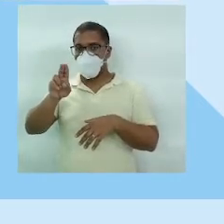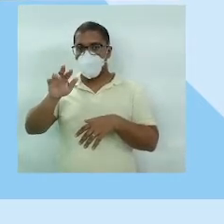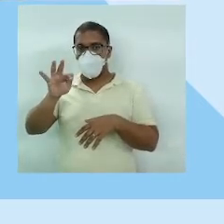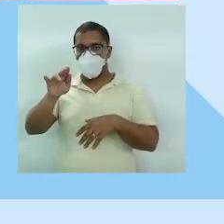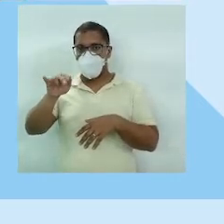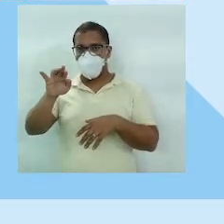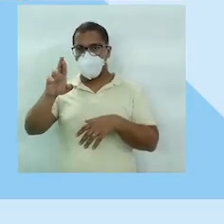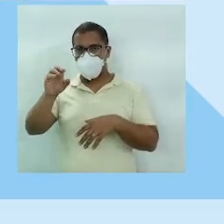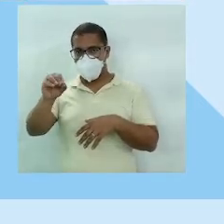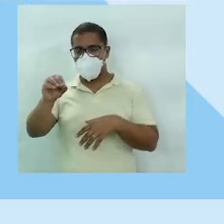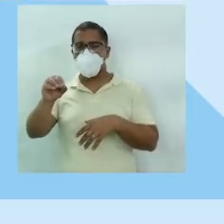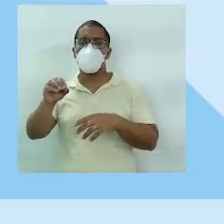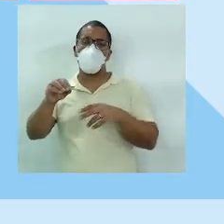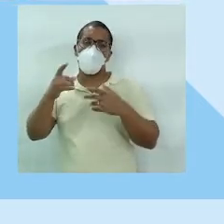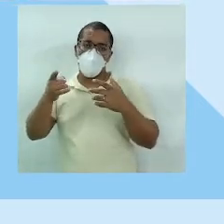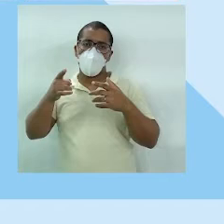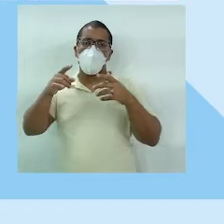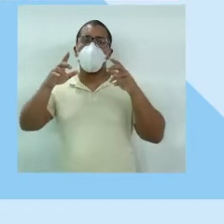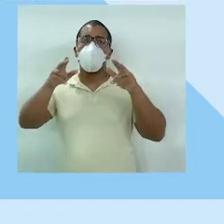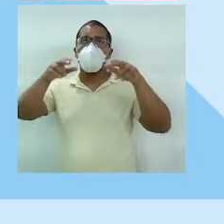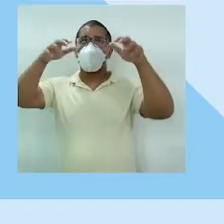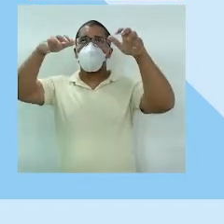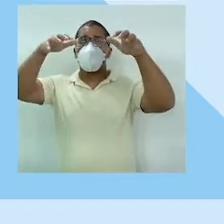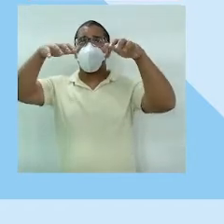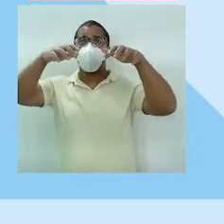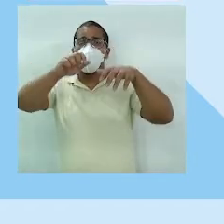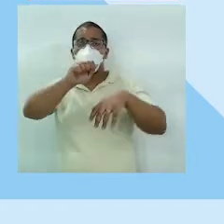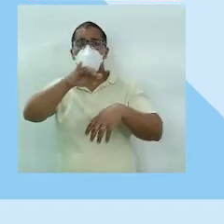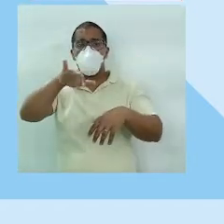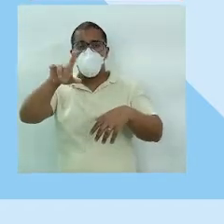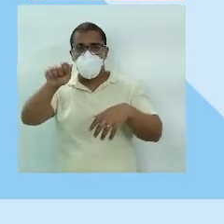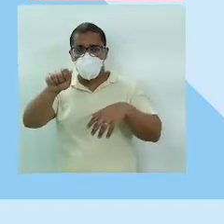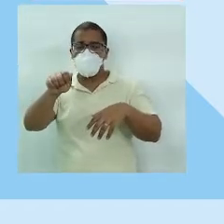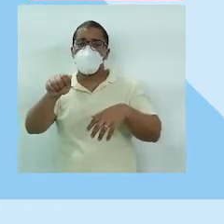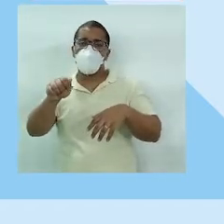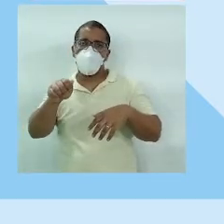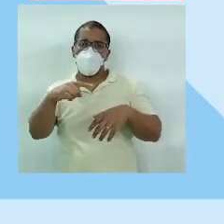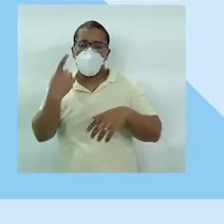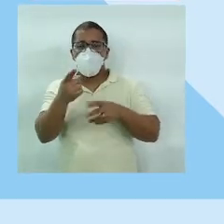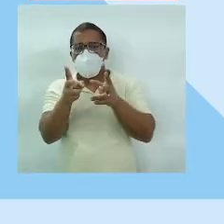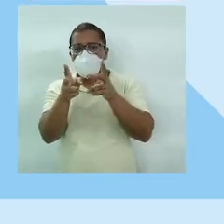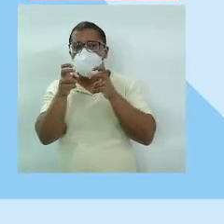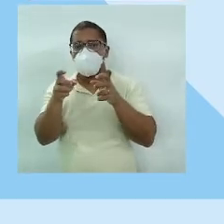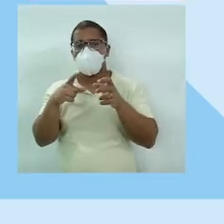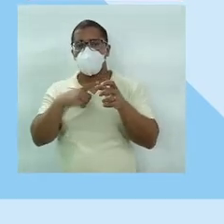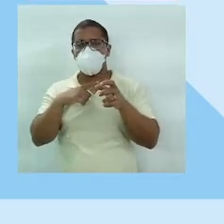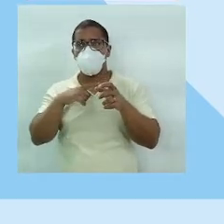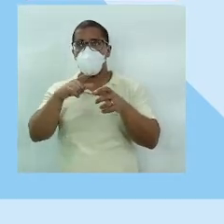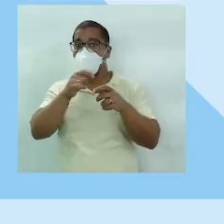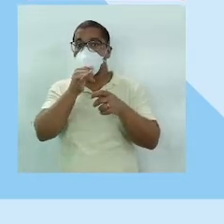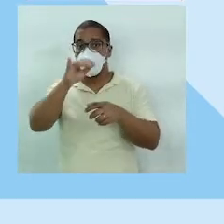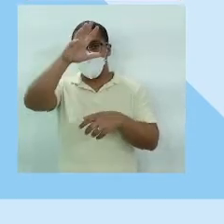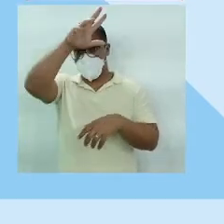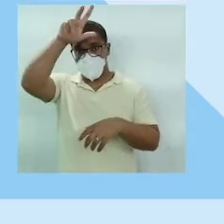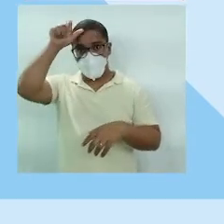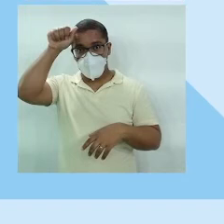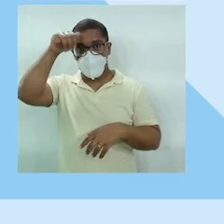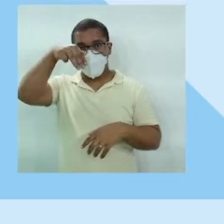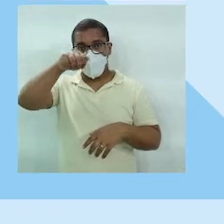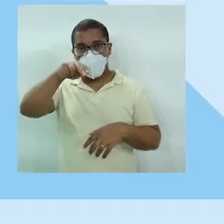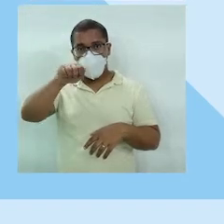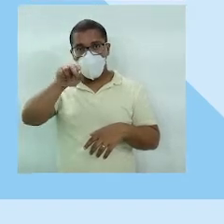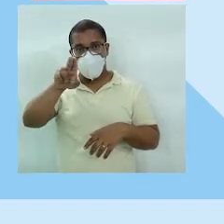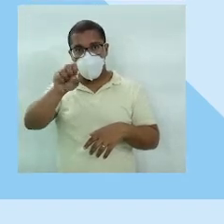reação provocada que causa chuva ácida. Se nós observarmos quase tipo na Amazônia, em Manaus, chove